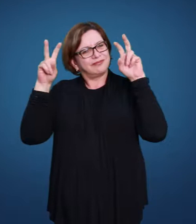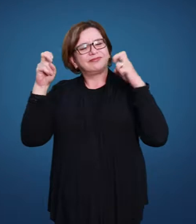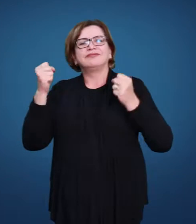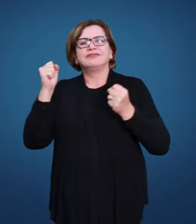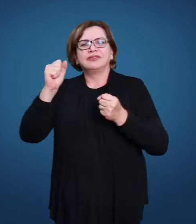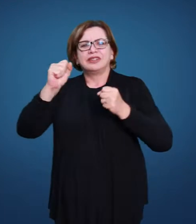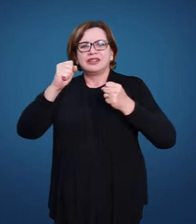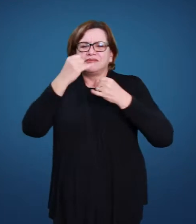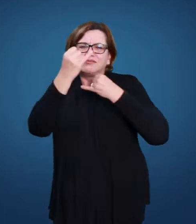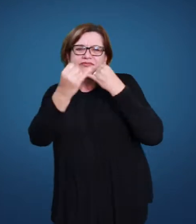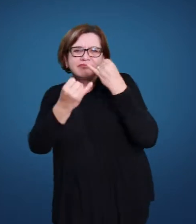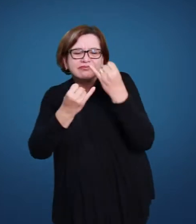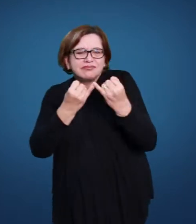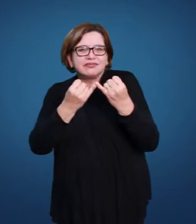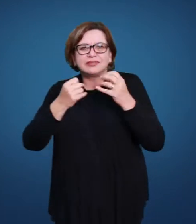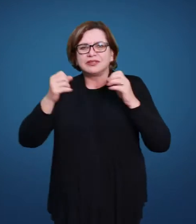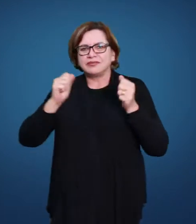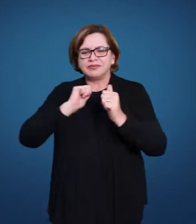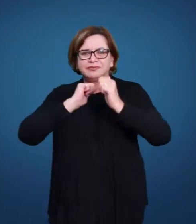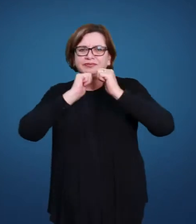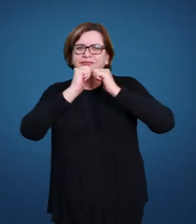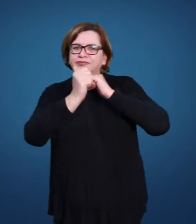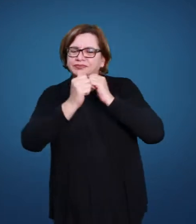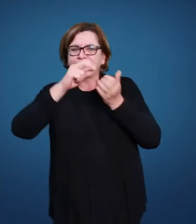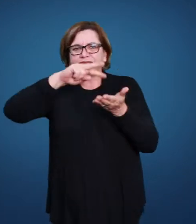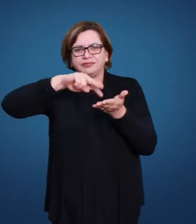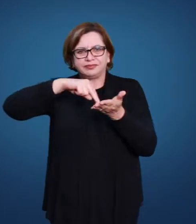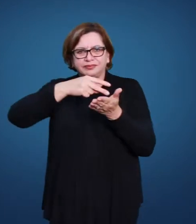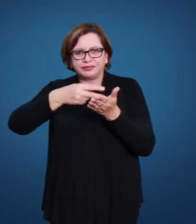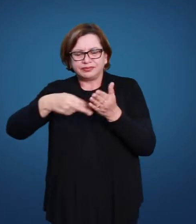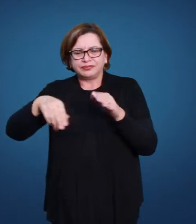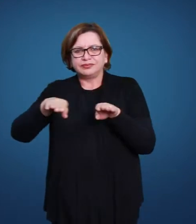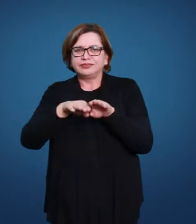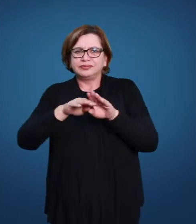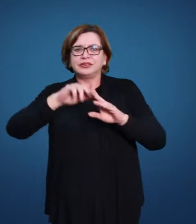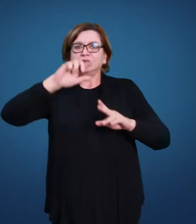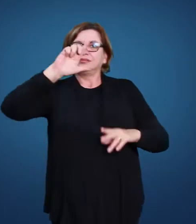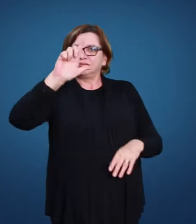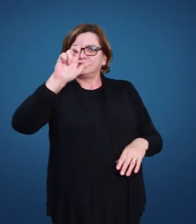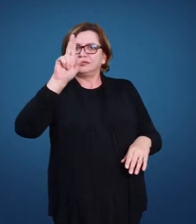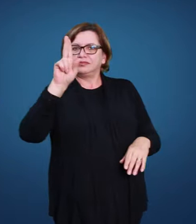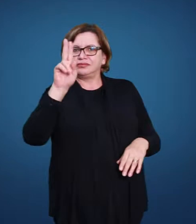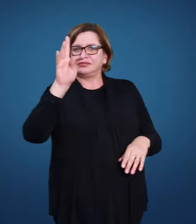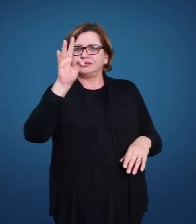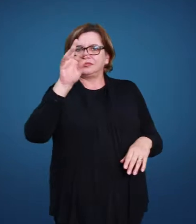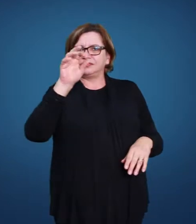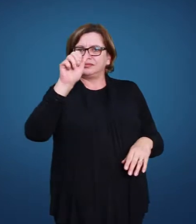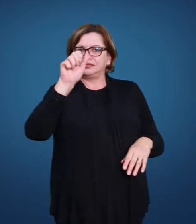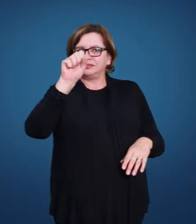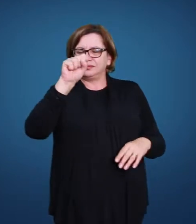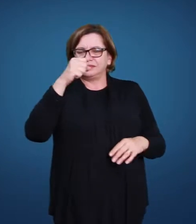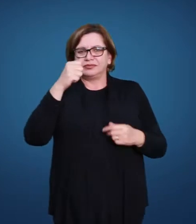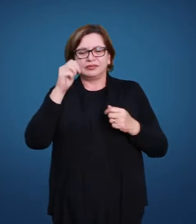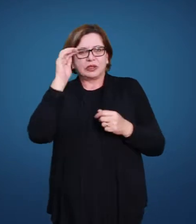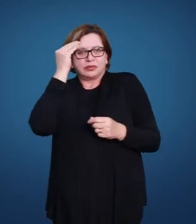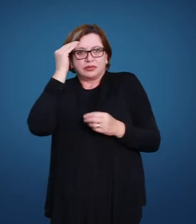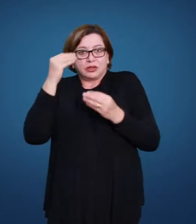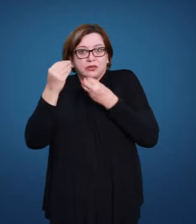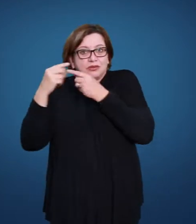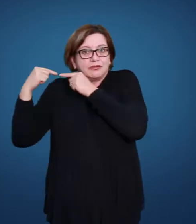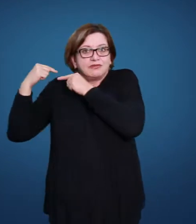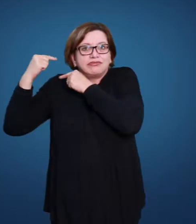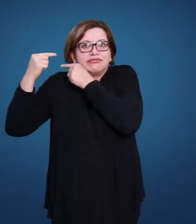os jogos, as brincadeiras, o esporte, a dança e as lutas, é necessário compreender como que essas